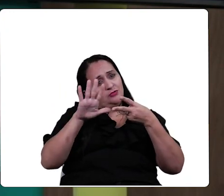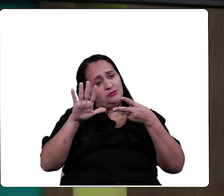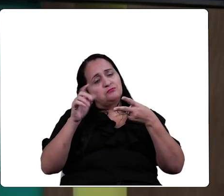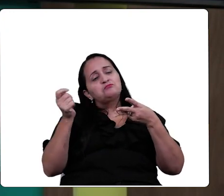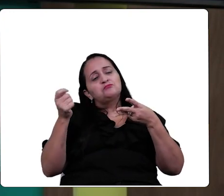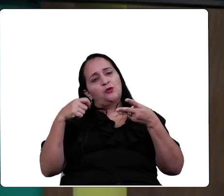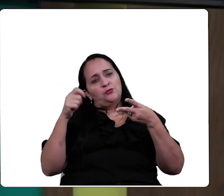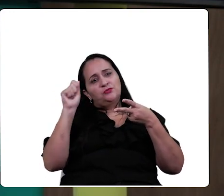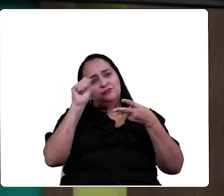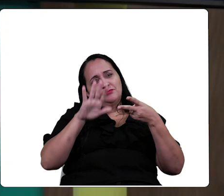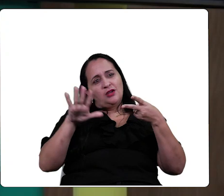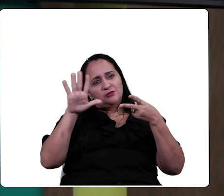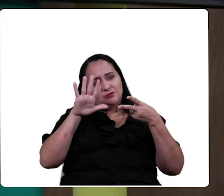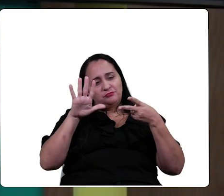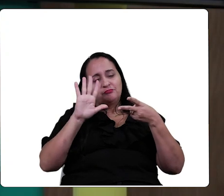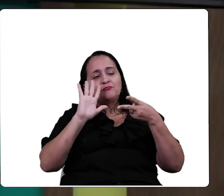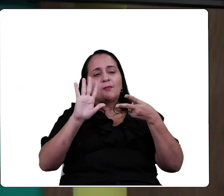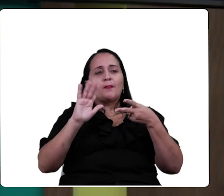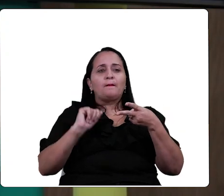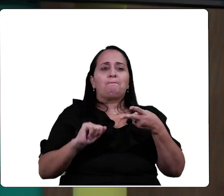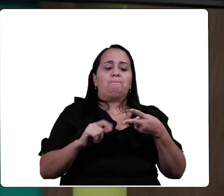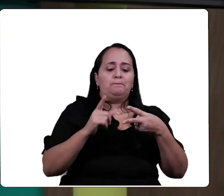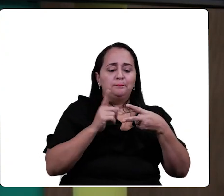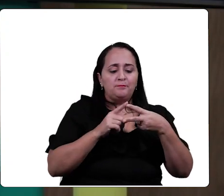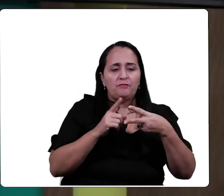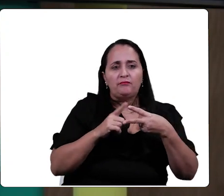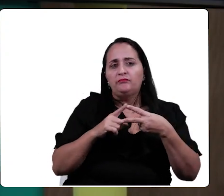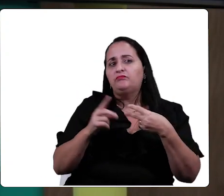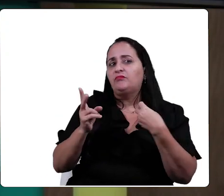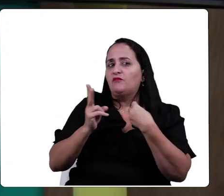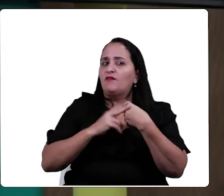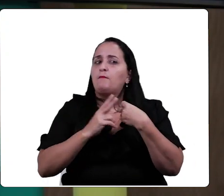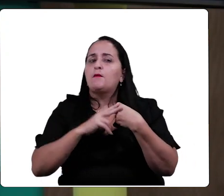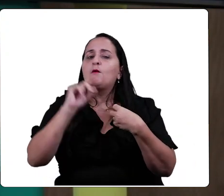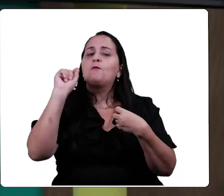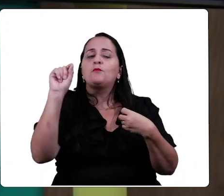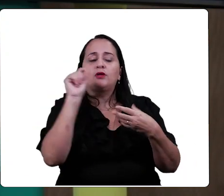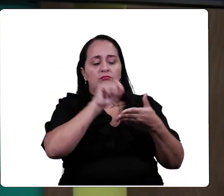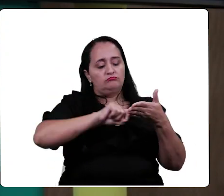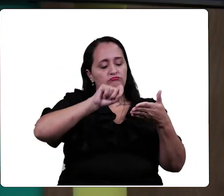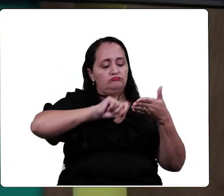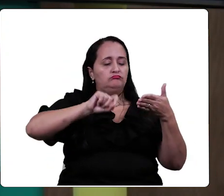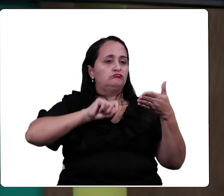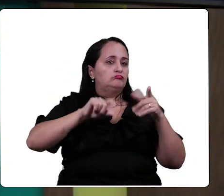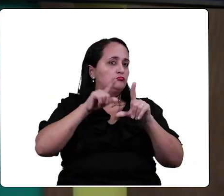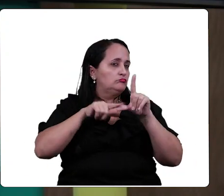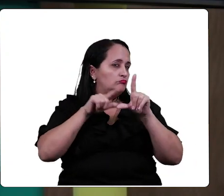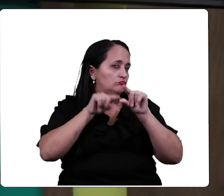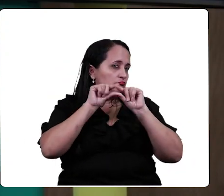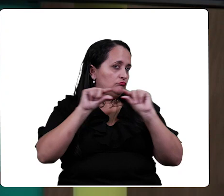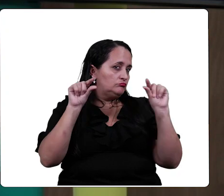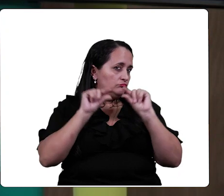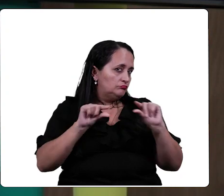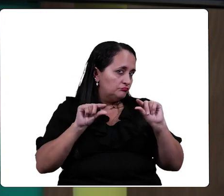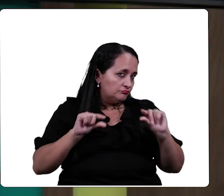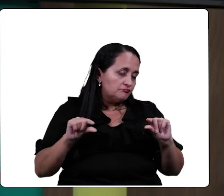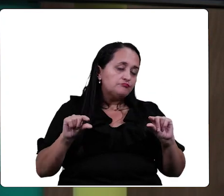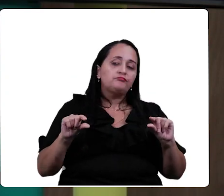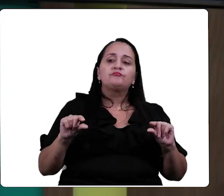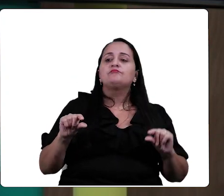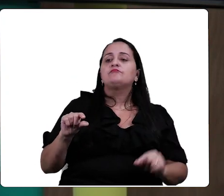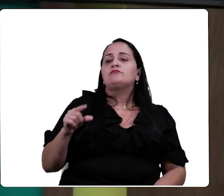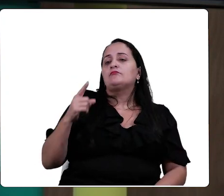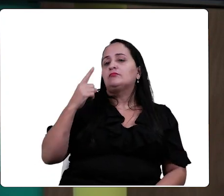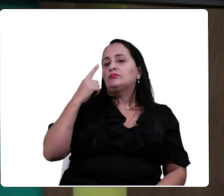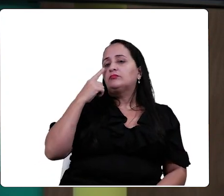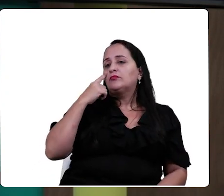de linguagens. O texto verbal, que é o texto ali escrito. Vamos